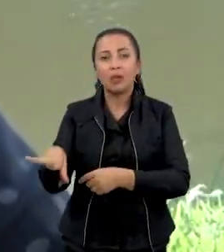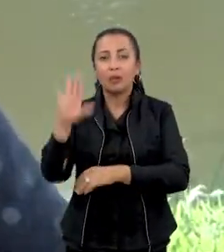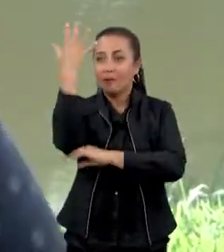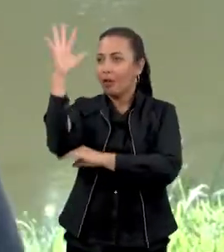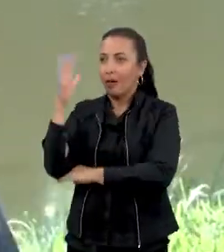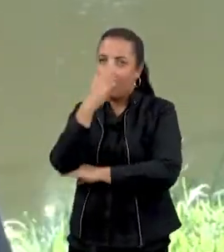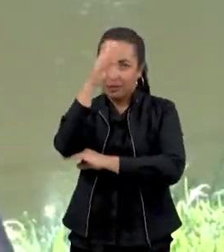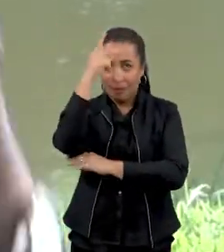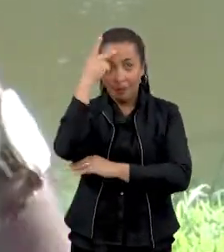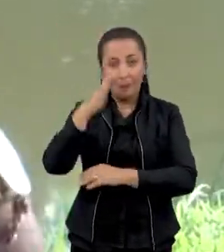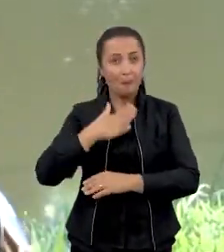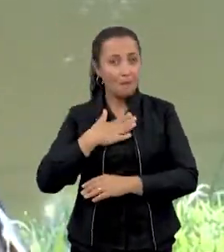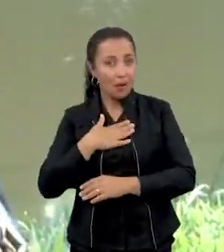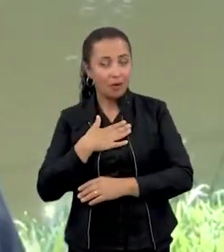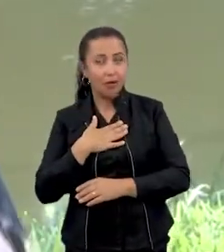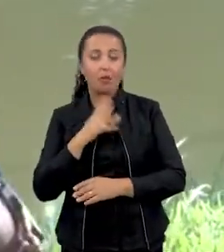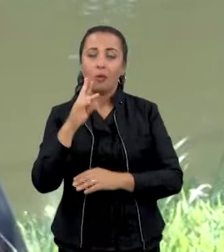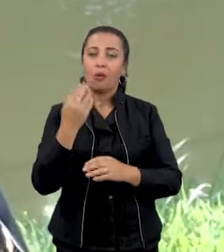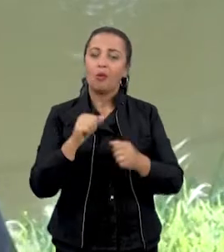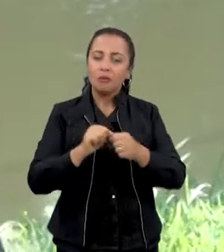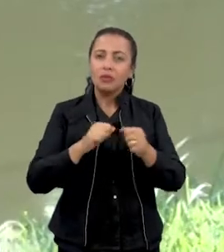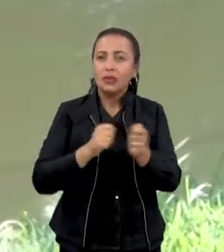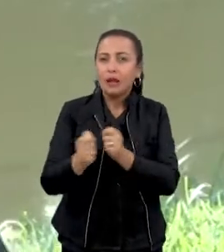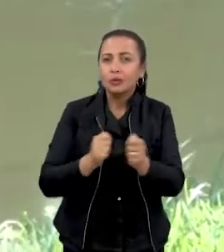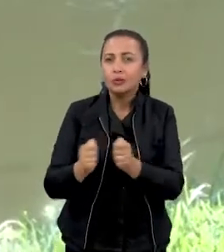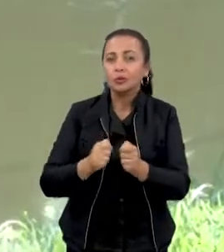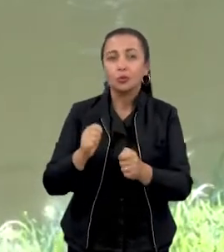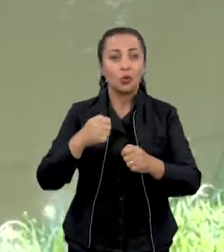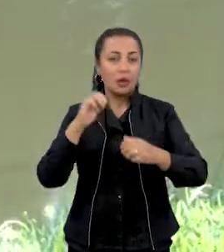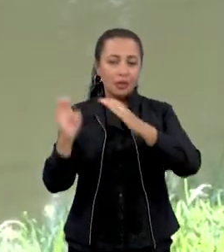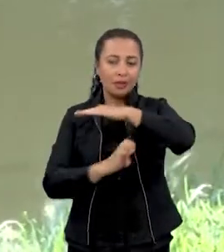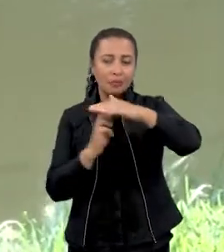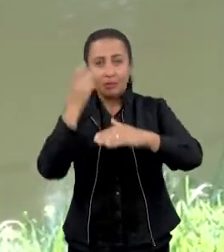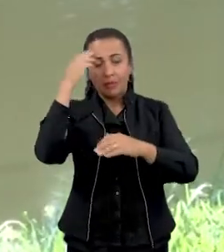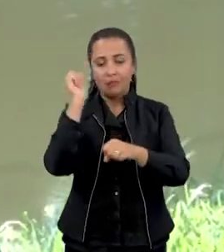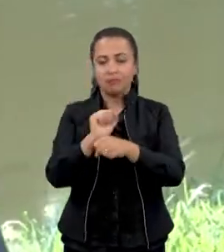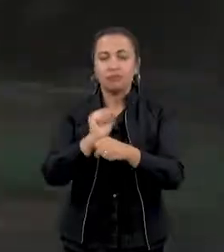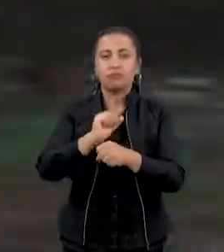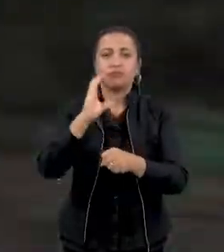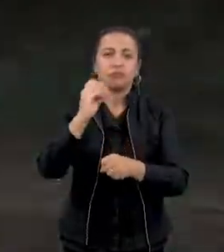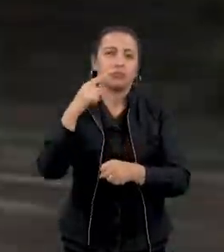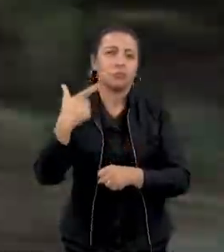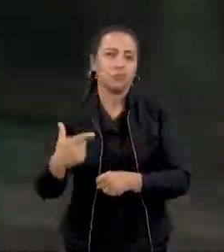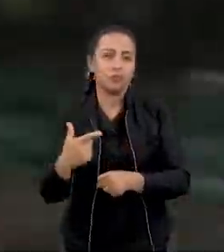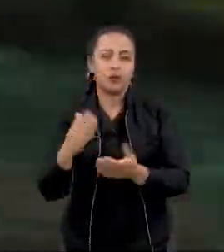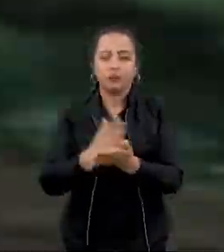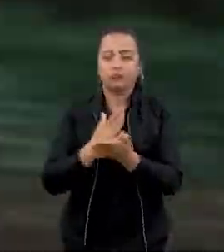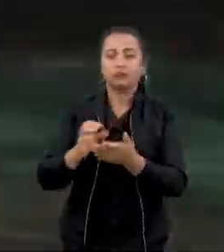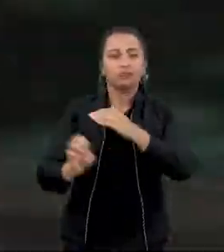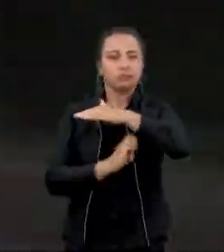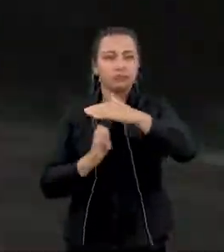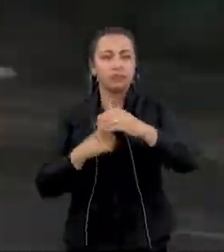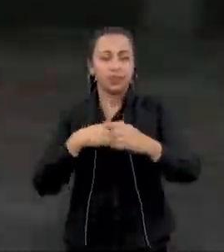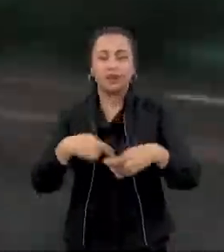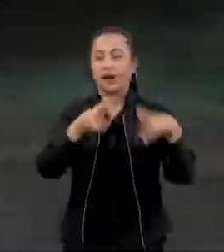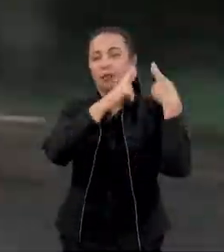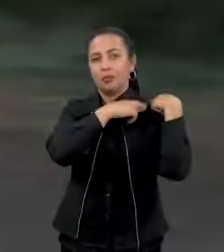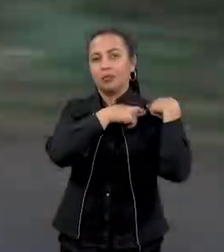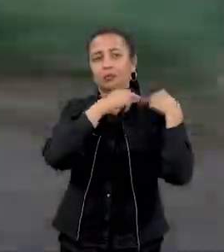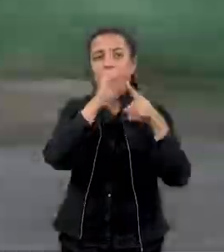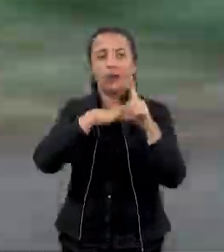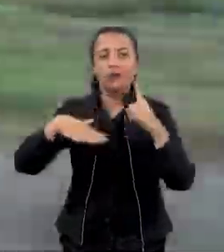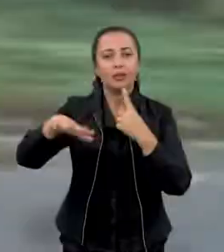para mim, ou eu posso fazer ações na minha empresa em que eu neutralizo esse carbono. Algumas empresas com